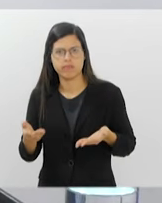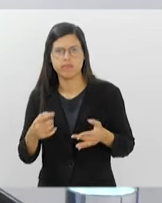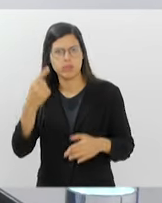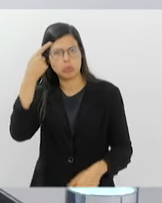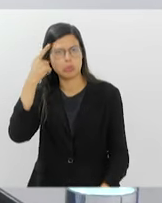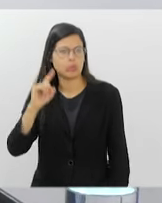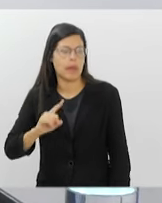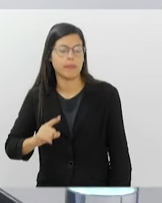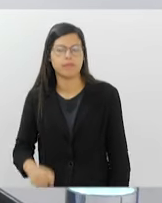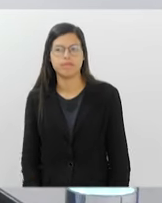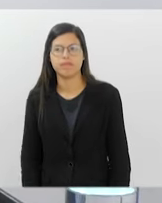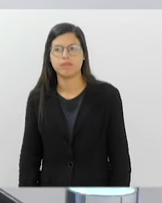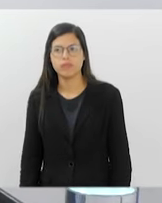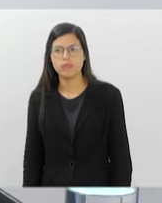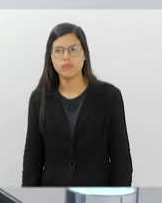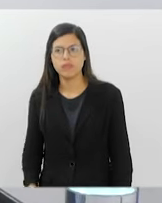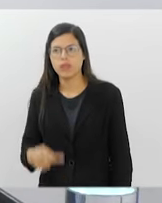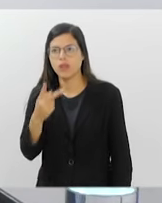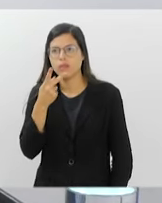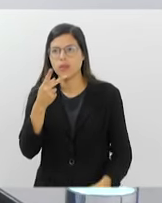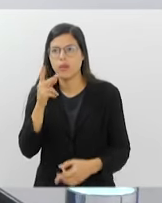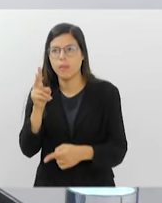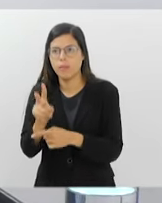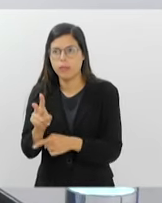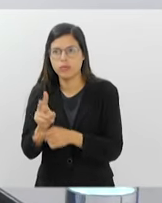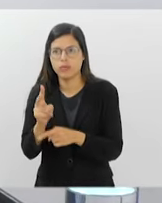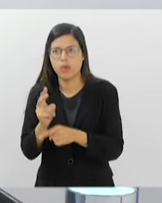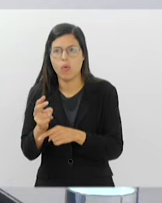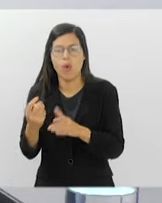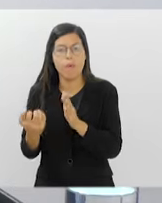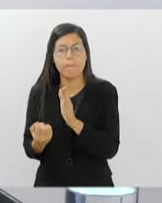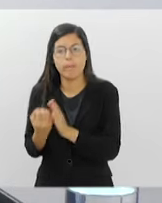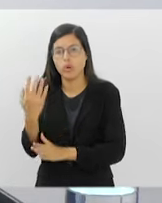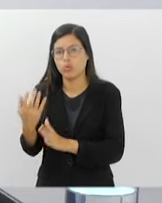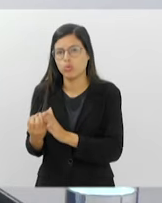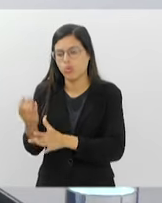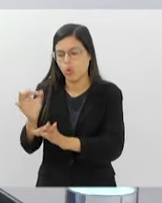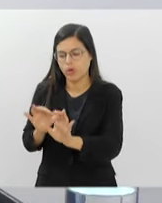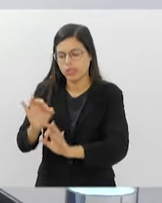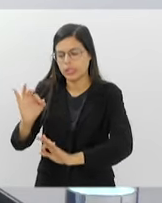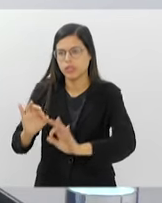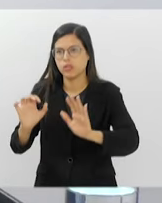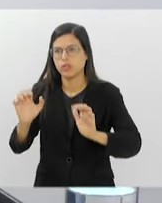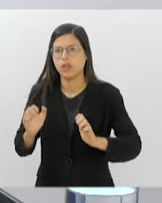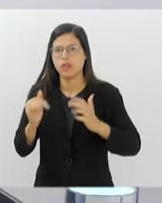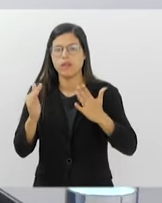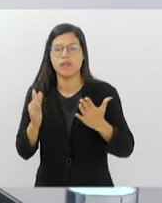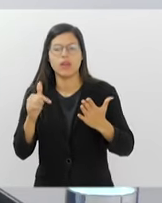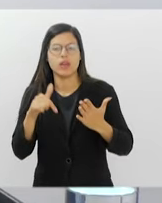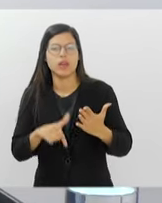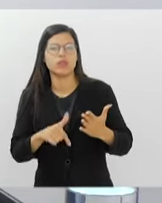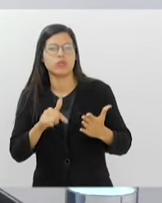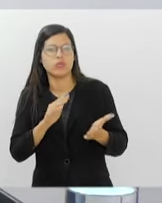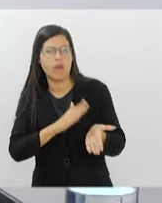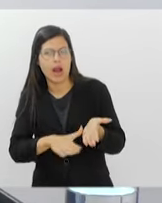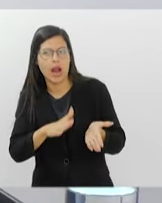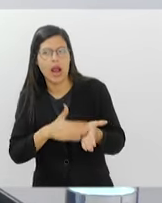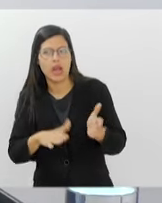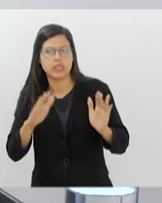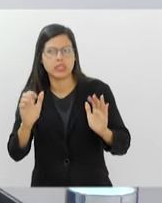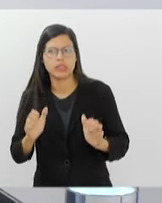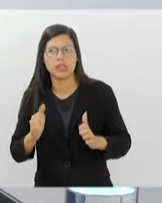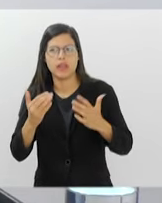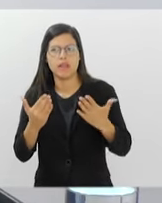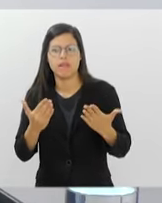sabe porque eu falo isso até em proteção ao produtor do evento produtor de evento vai gasta a fortuna produzindo evento trazendo essas